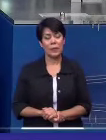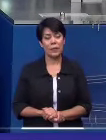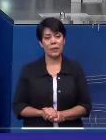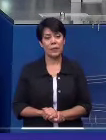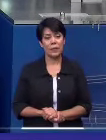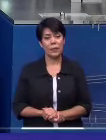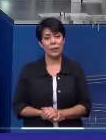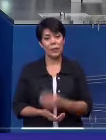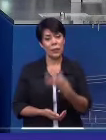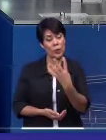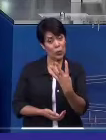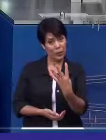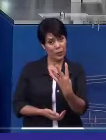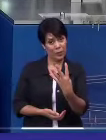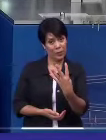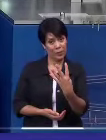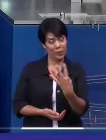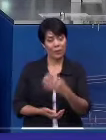Número 4.